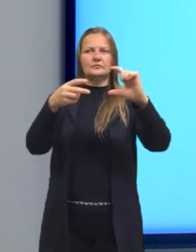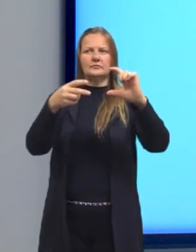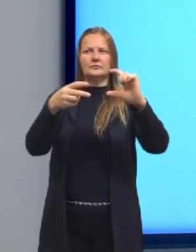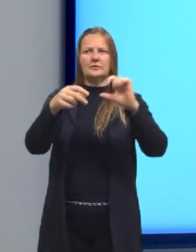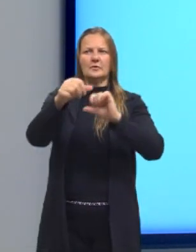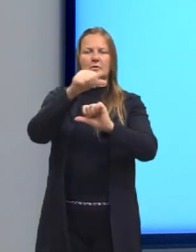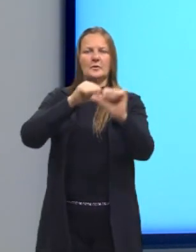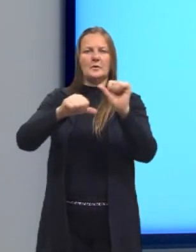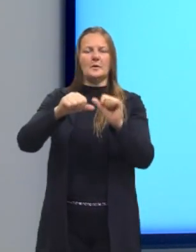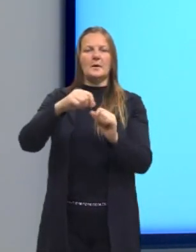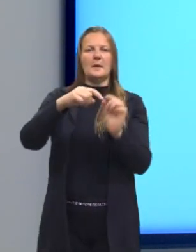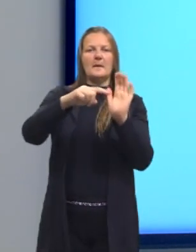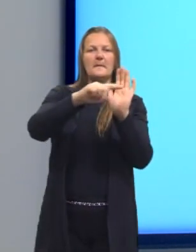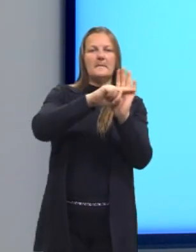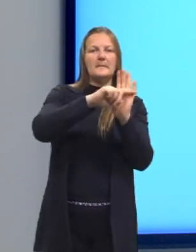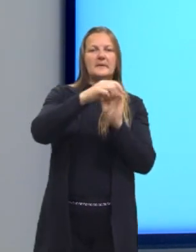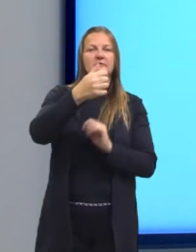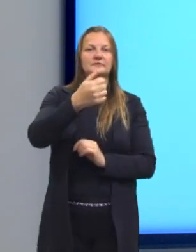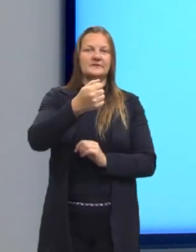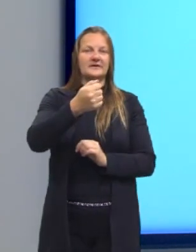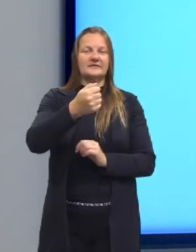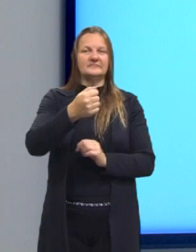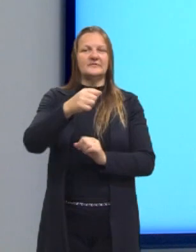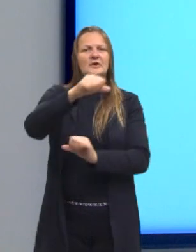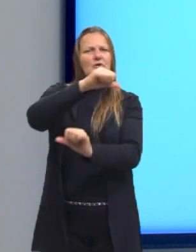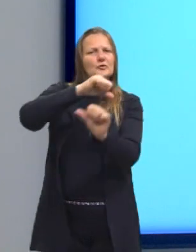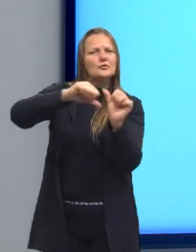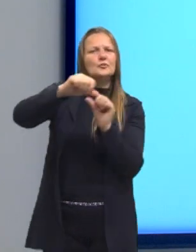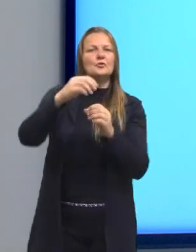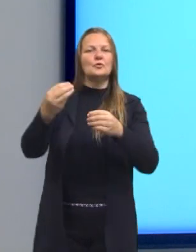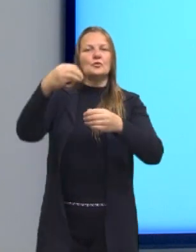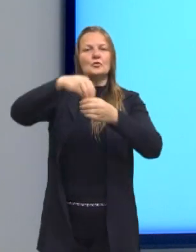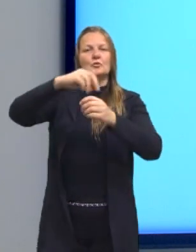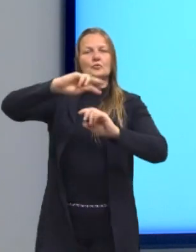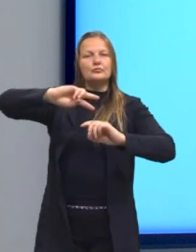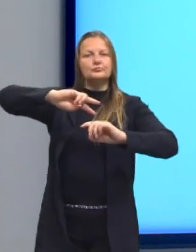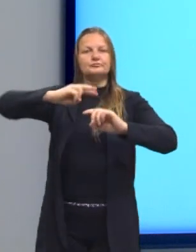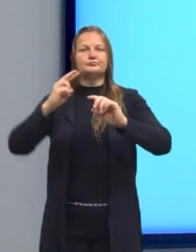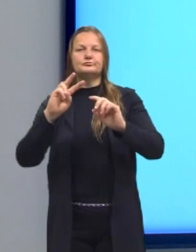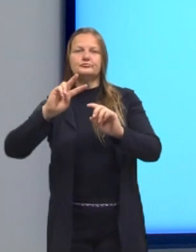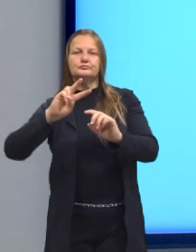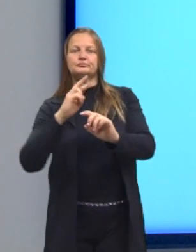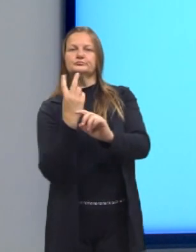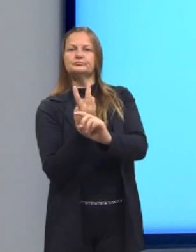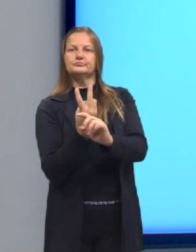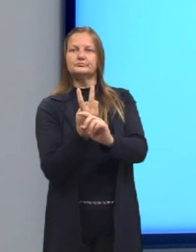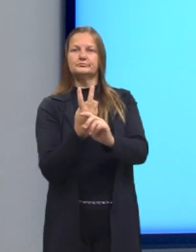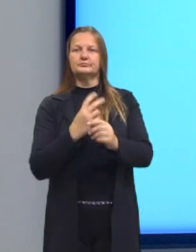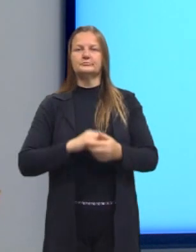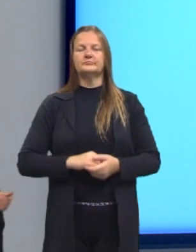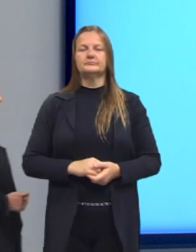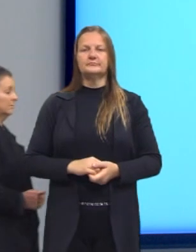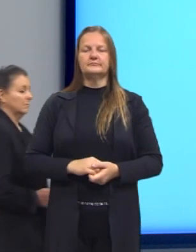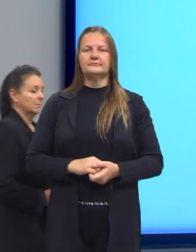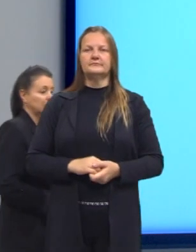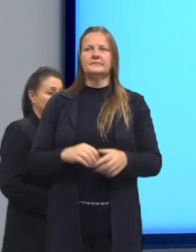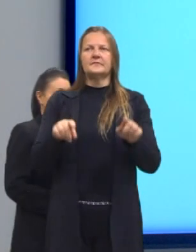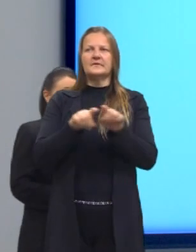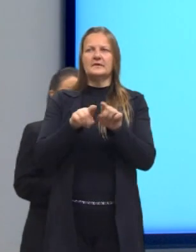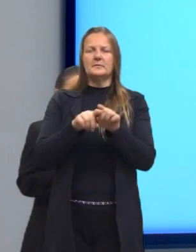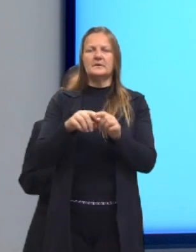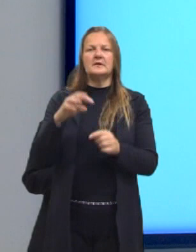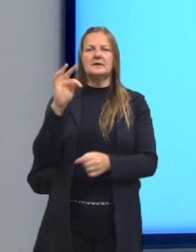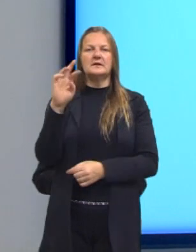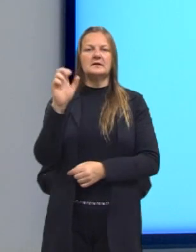trocamos os sinais de todos os elementos da nossa Matriz e a matriz